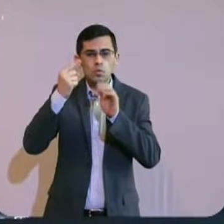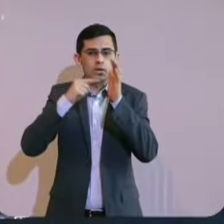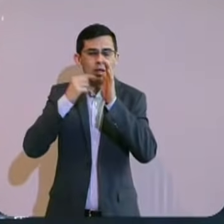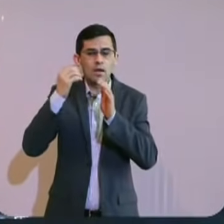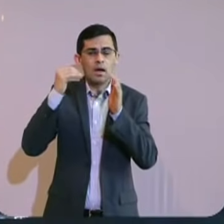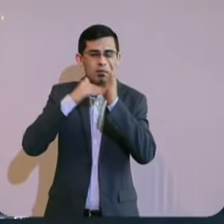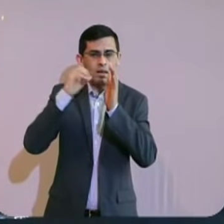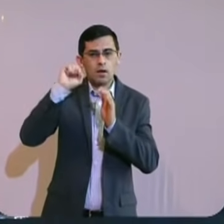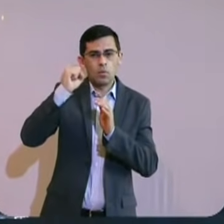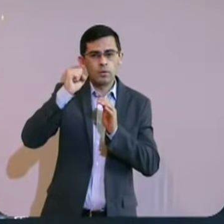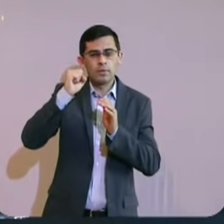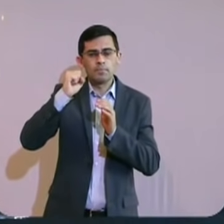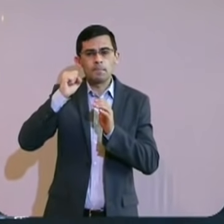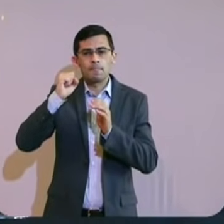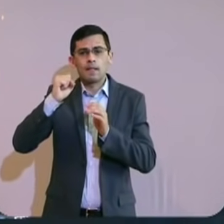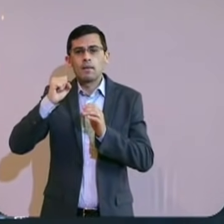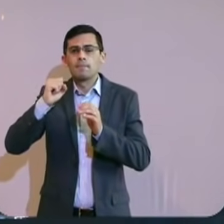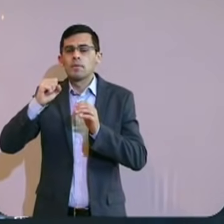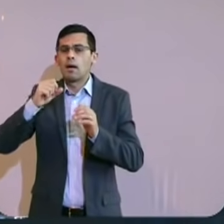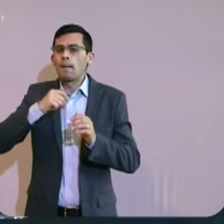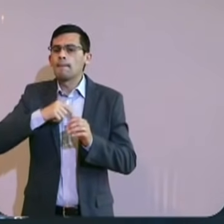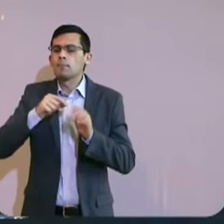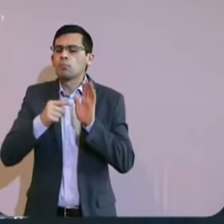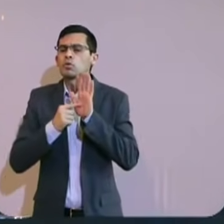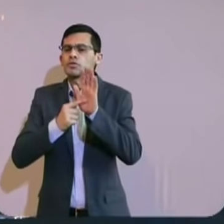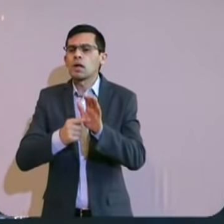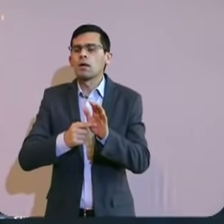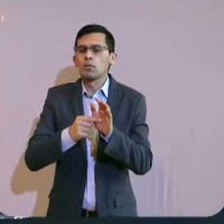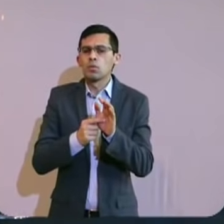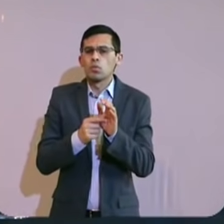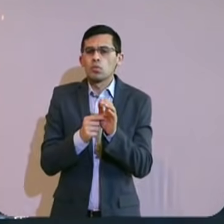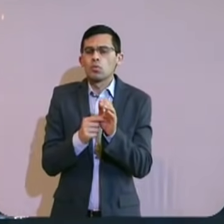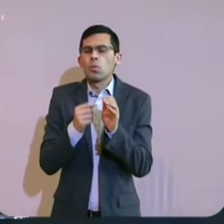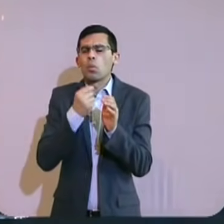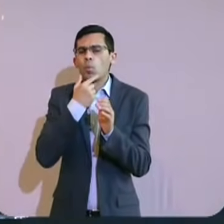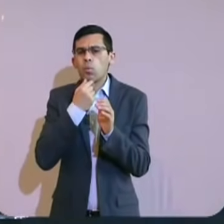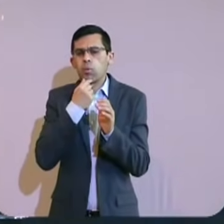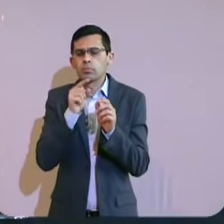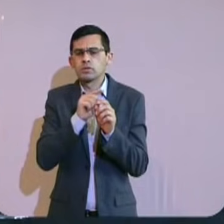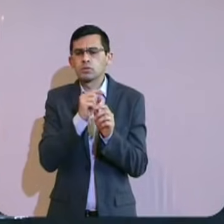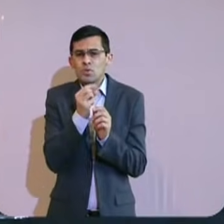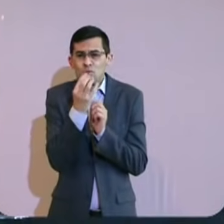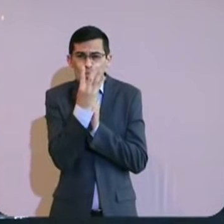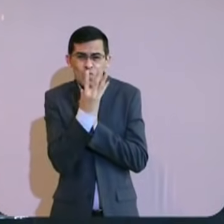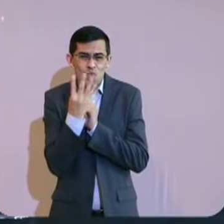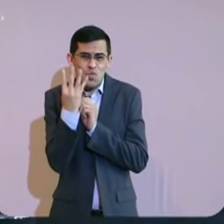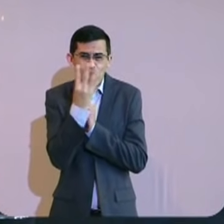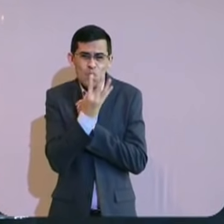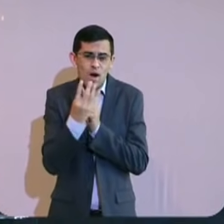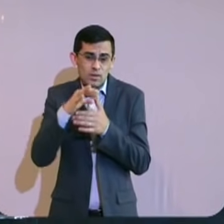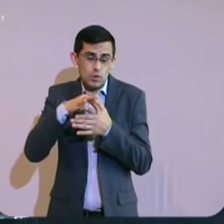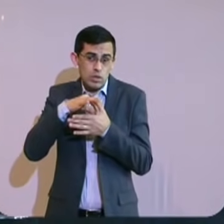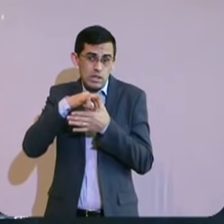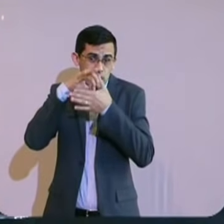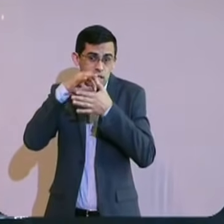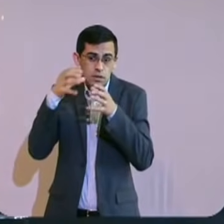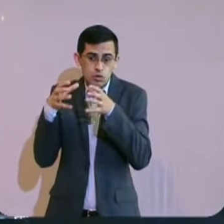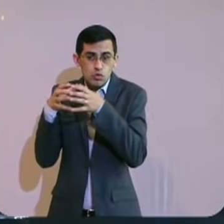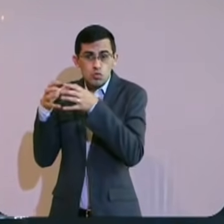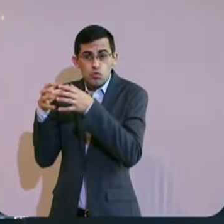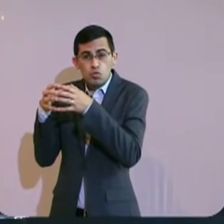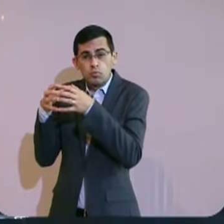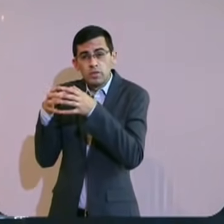Corá, Datã, Abirão e On. Esses quatro lideram um grupo